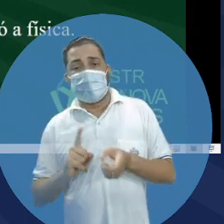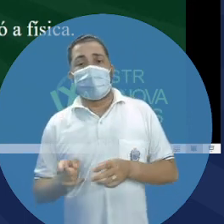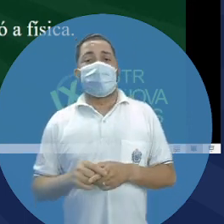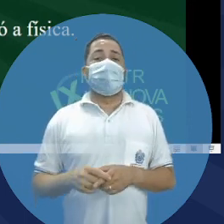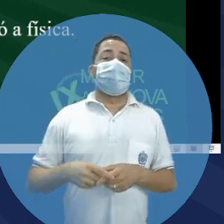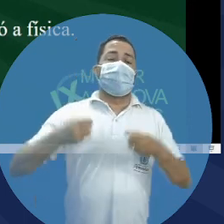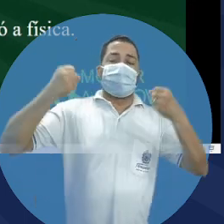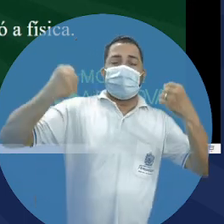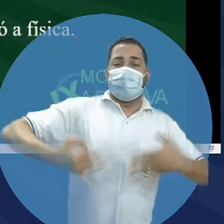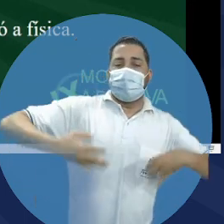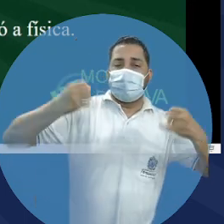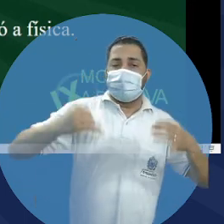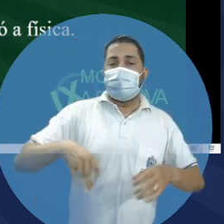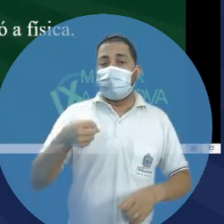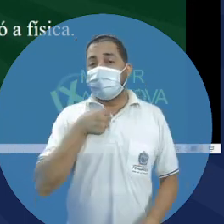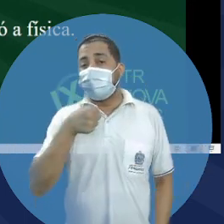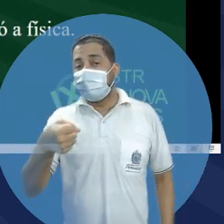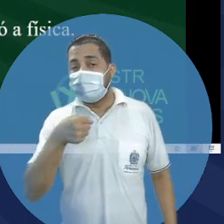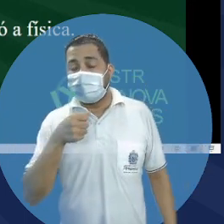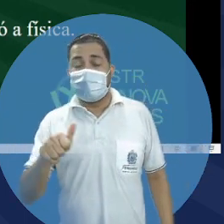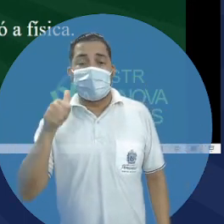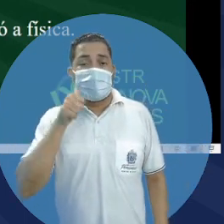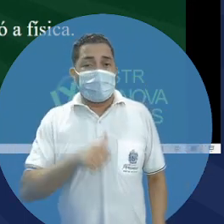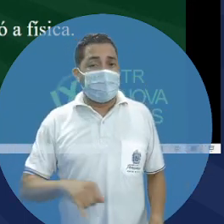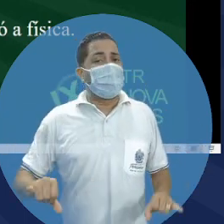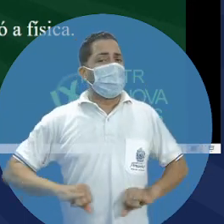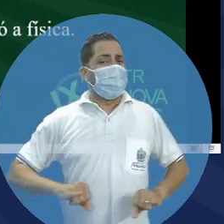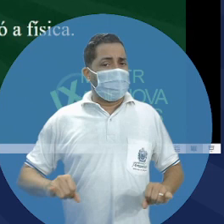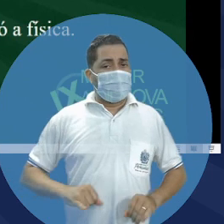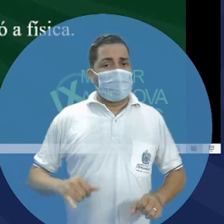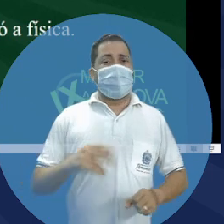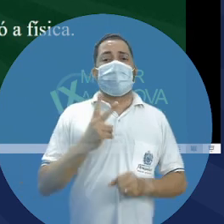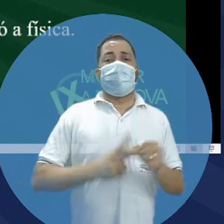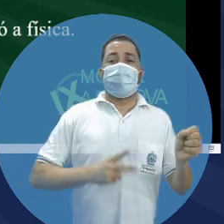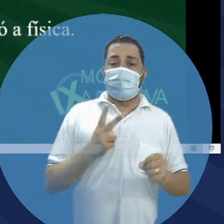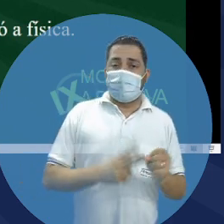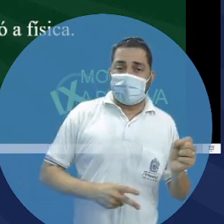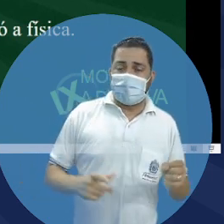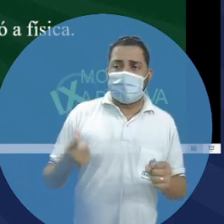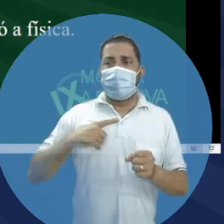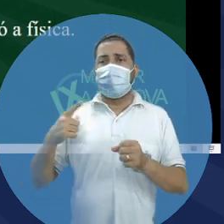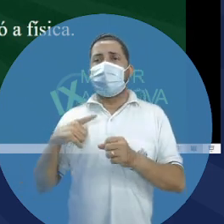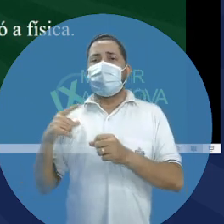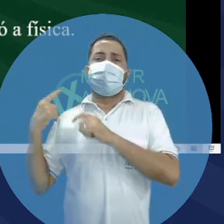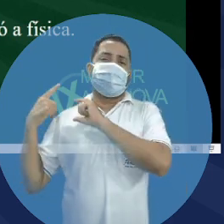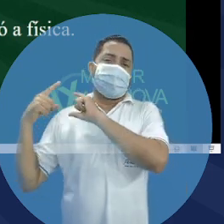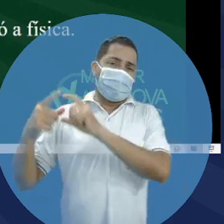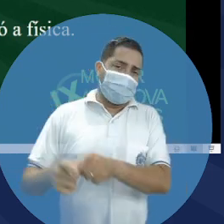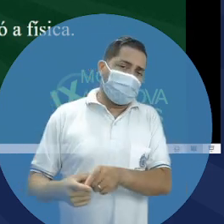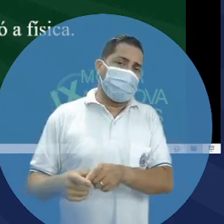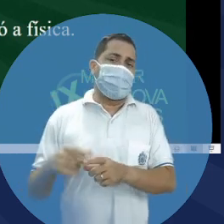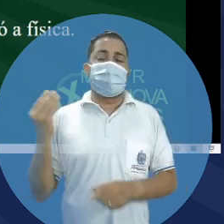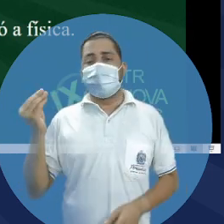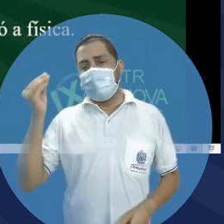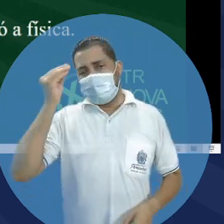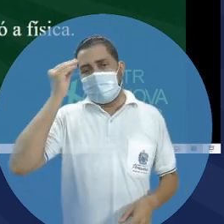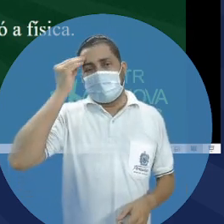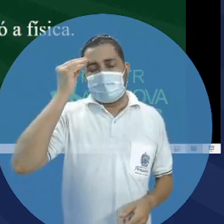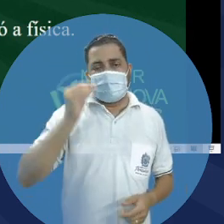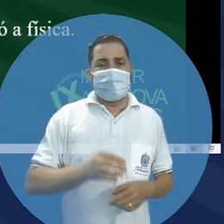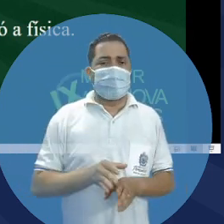entrevistas com mulheres que sofreram violência, tem uma trajetória dessa, para conscientização principalmente dos